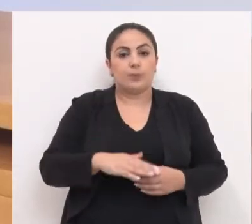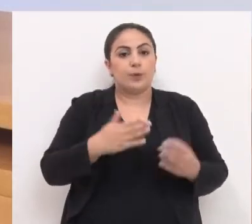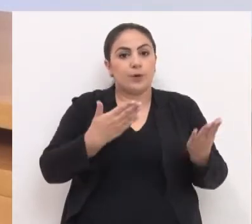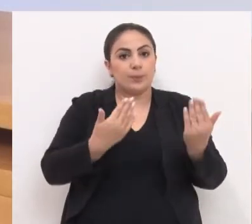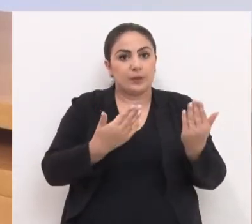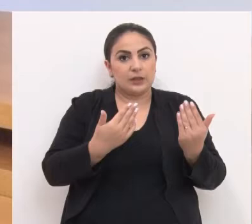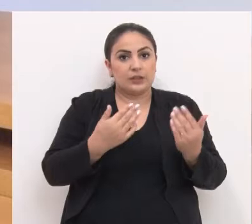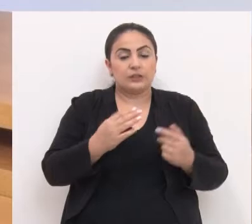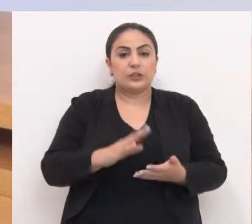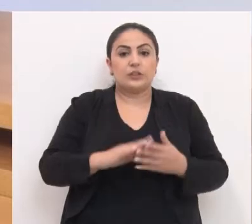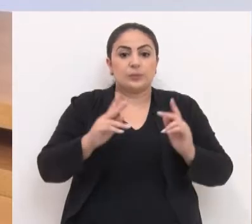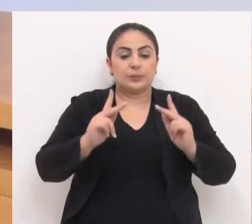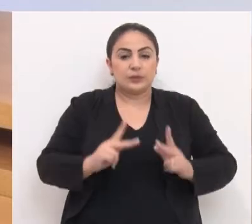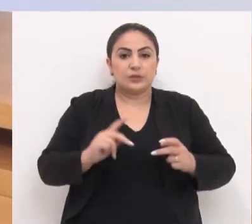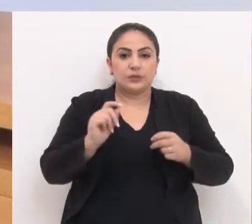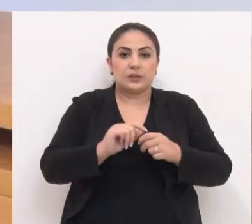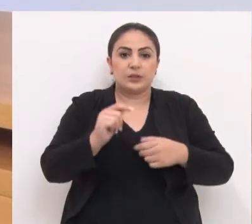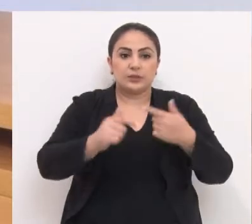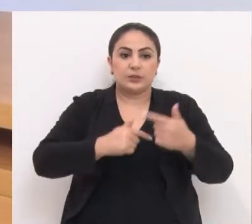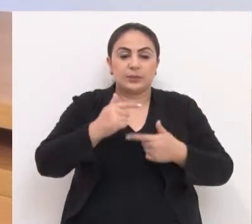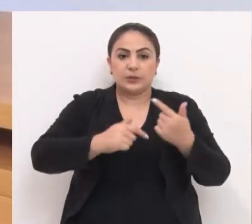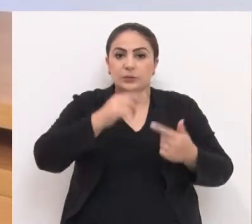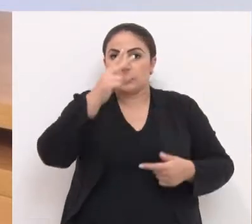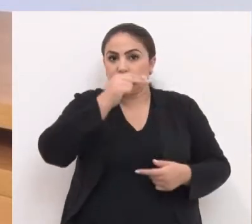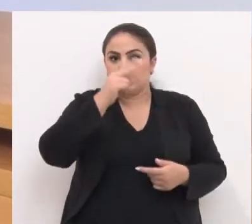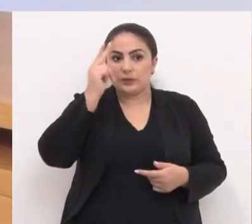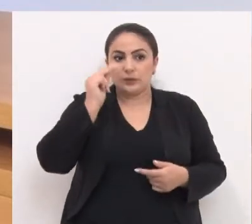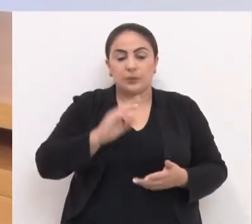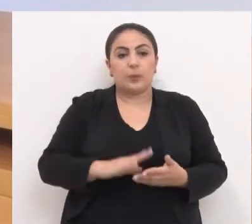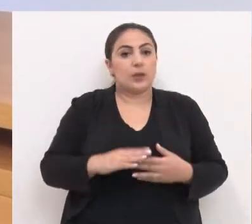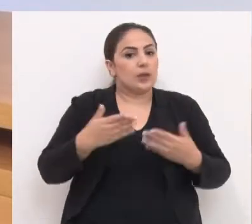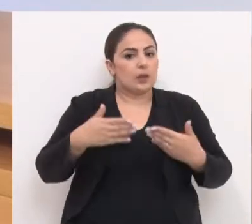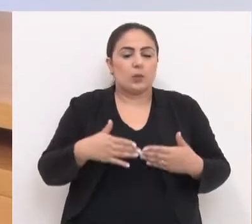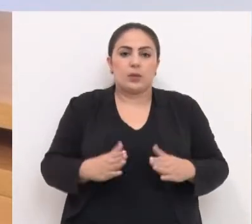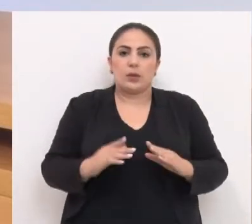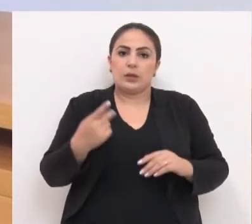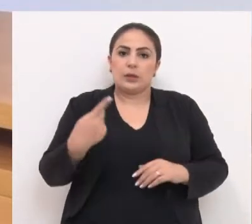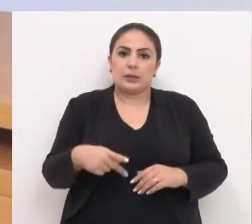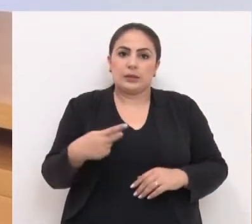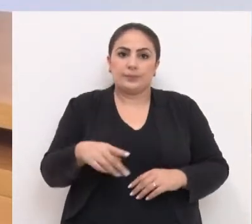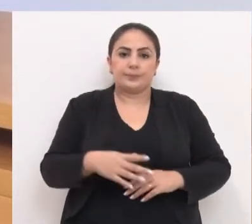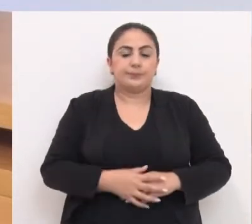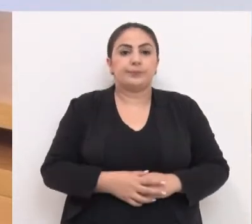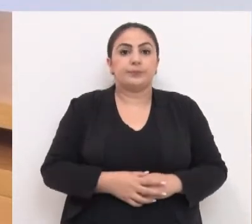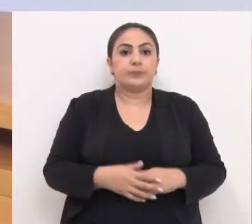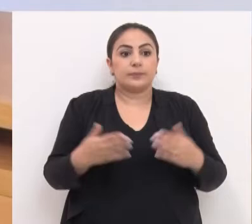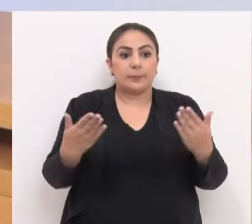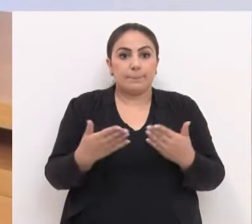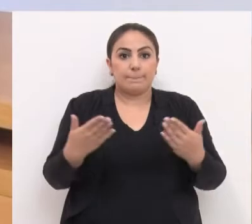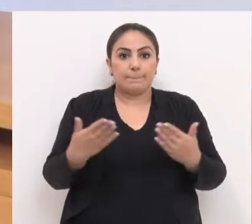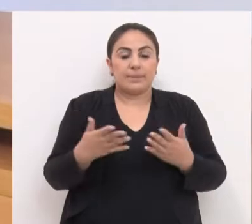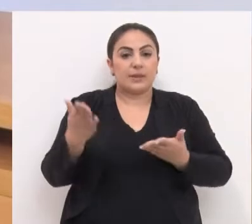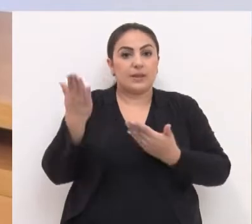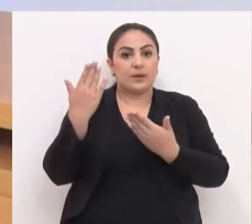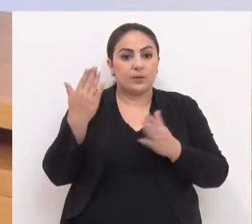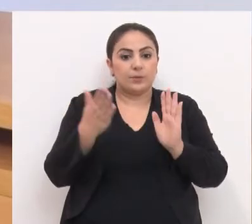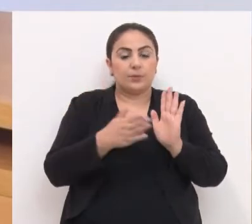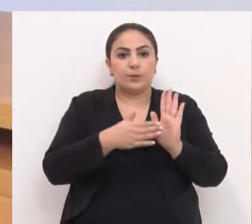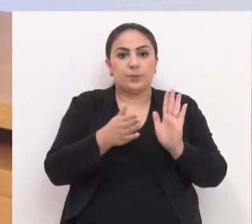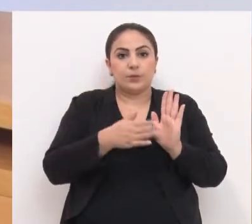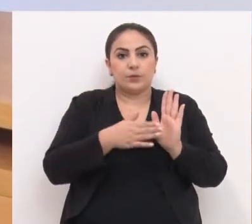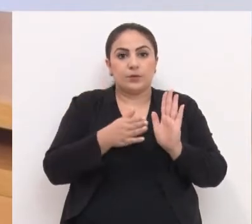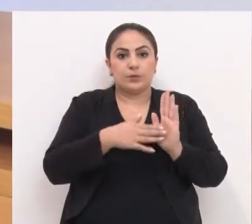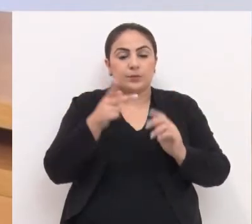às pessoas que prestaram relevantes serviços ao município e que não nasceram aqui. Desta vez, a honraria